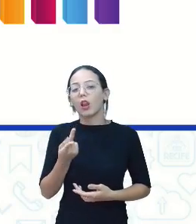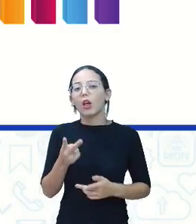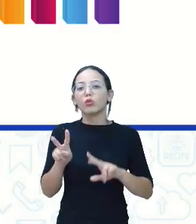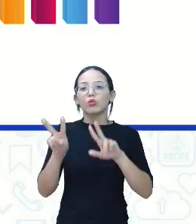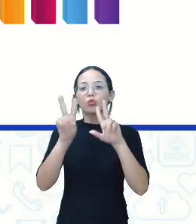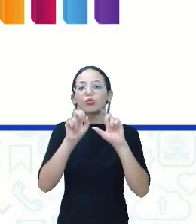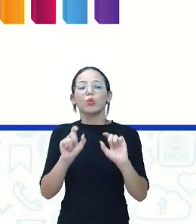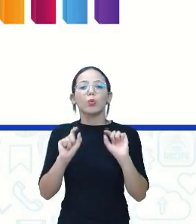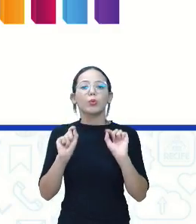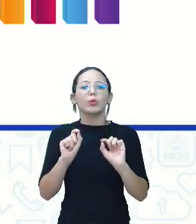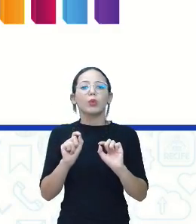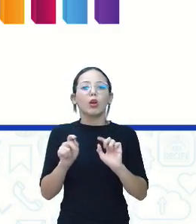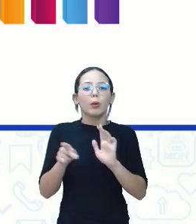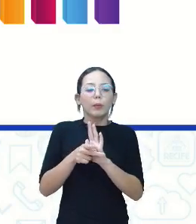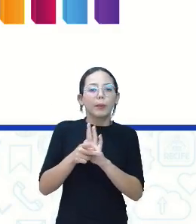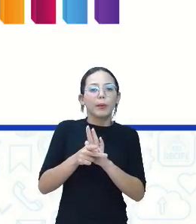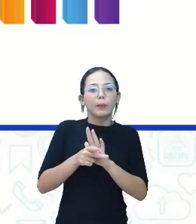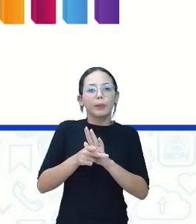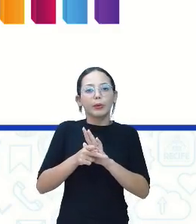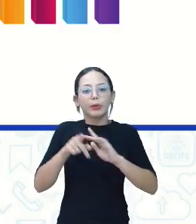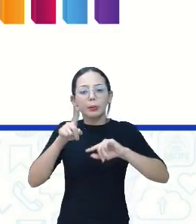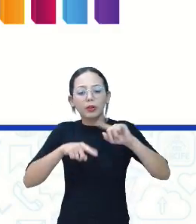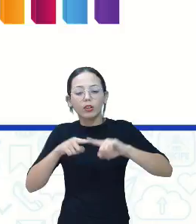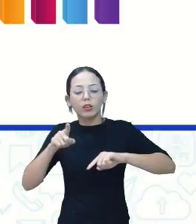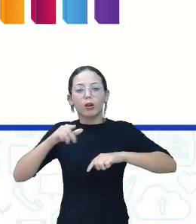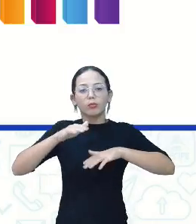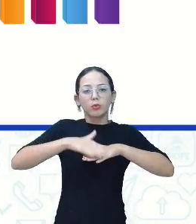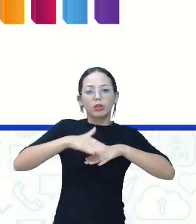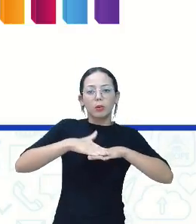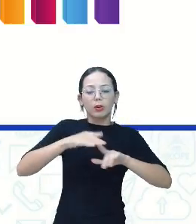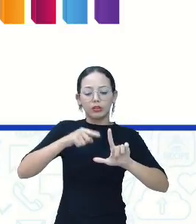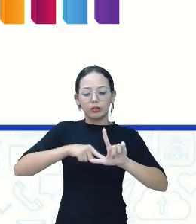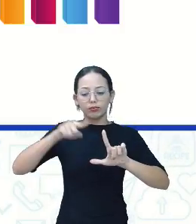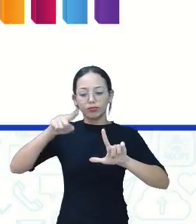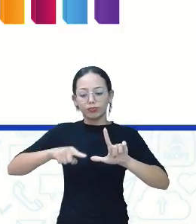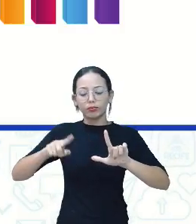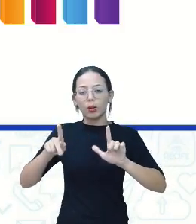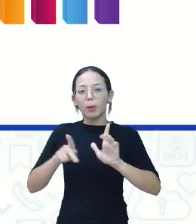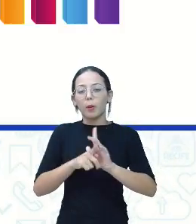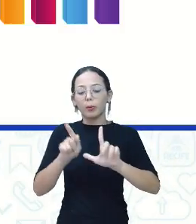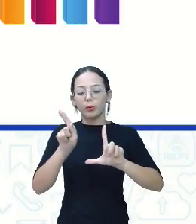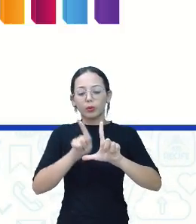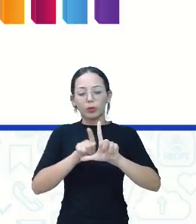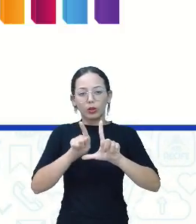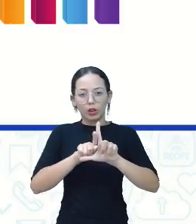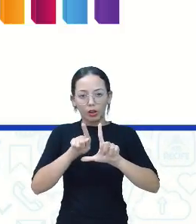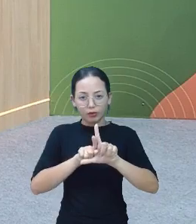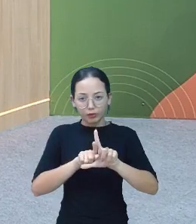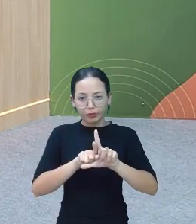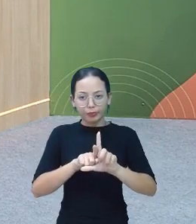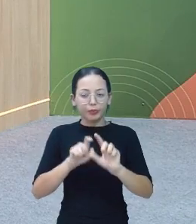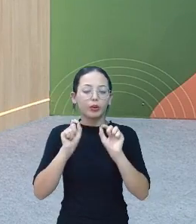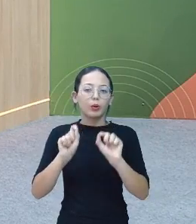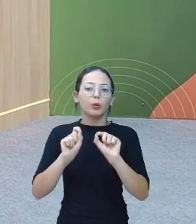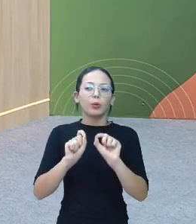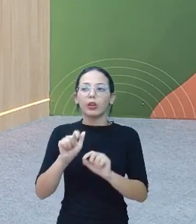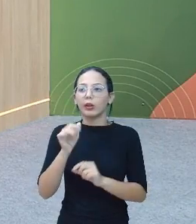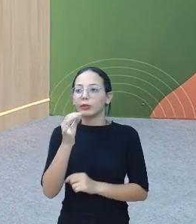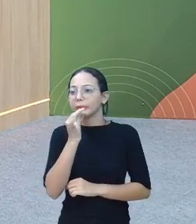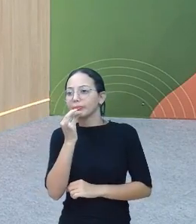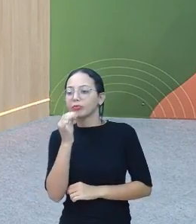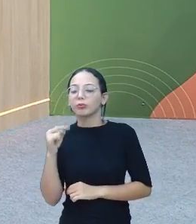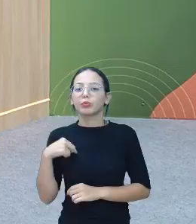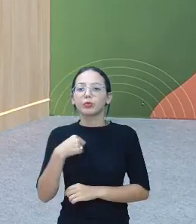um elemento matemático, de um elemento estatístico que são os gráficos, tá certo? Os gráficos, eles servem para a